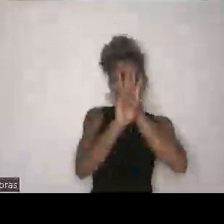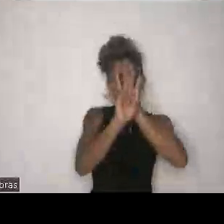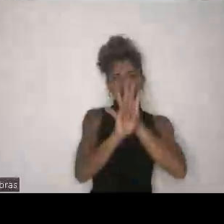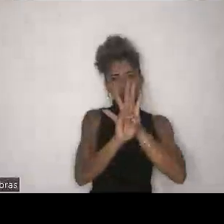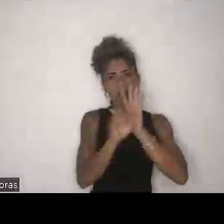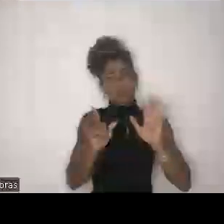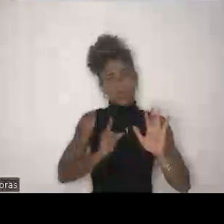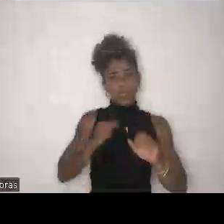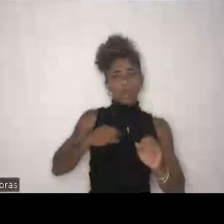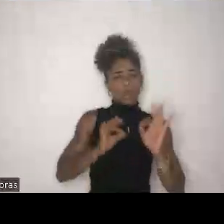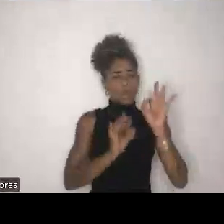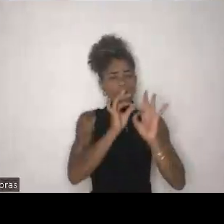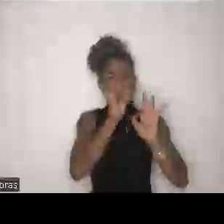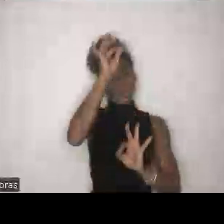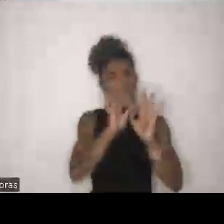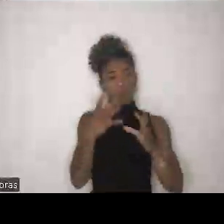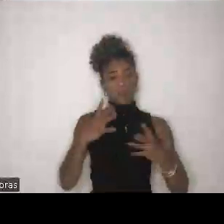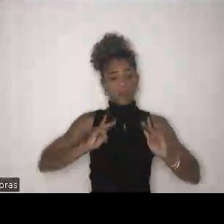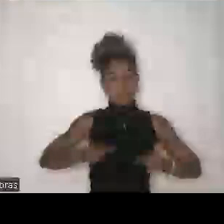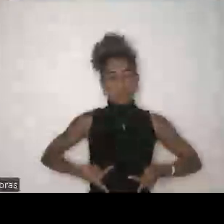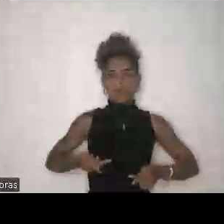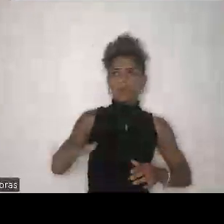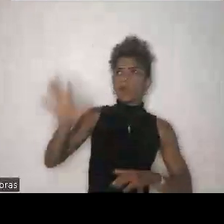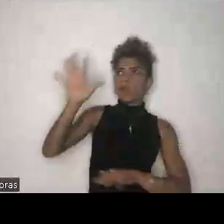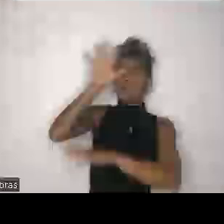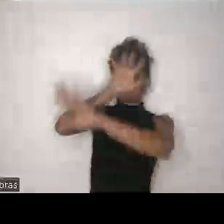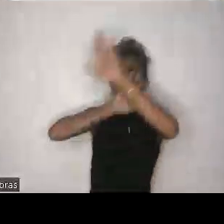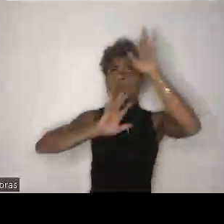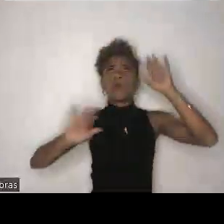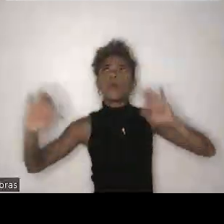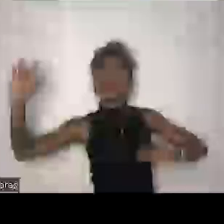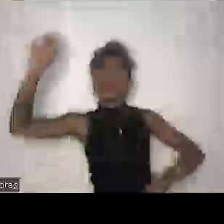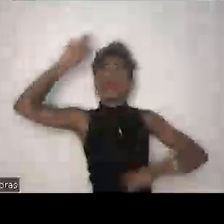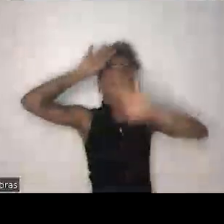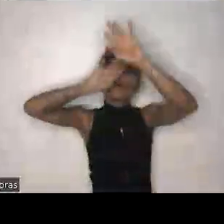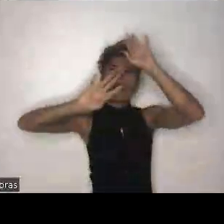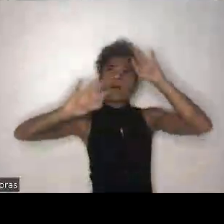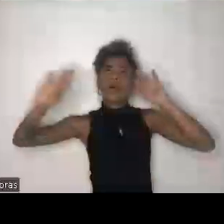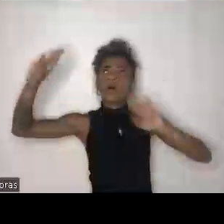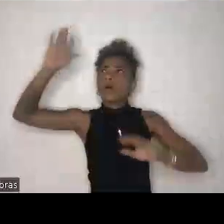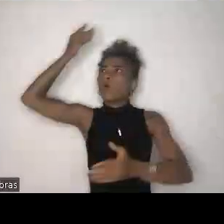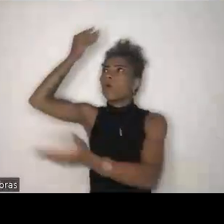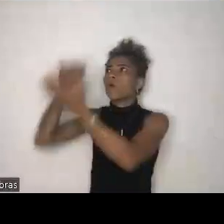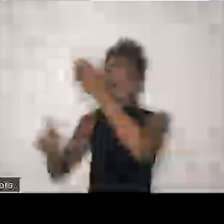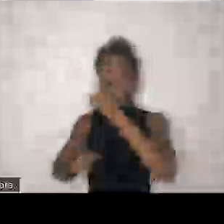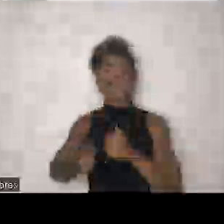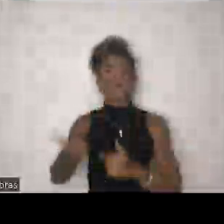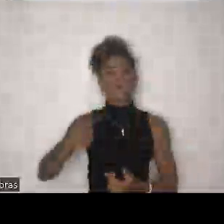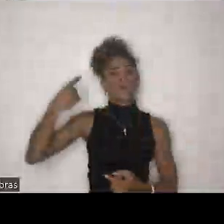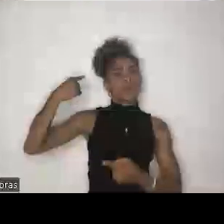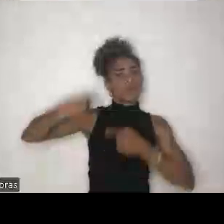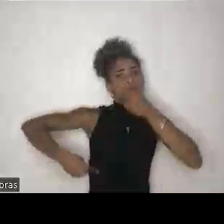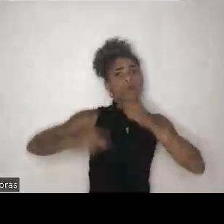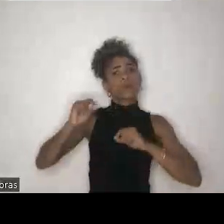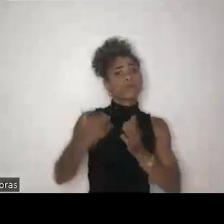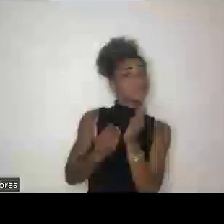de que esse ser humano ele está perdido nesse pensamento primeiro existe um descompromisso muito grande no início